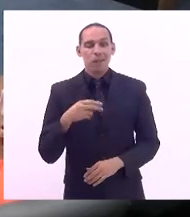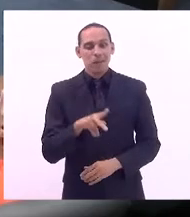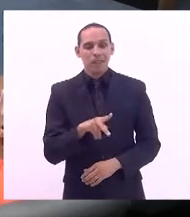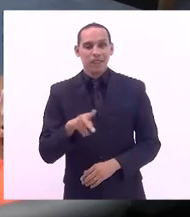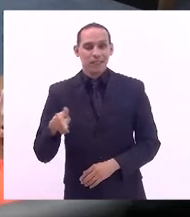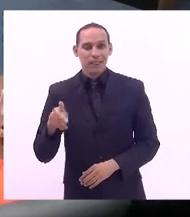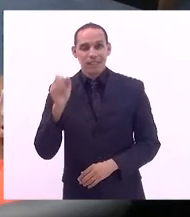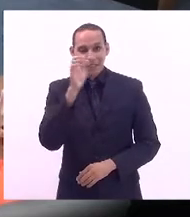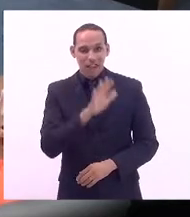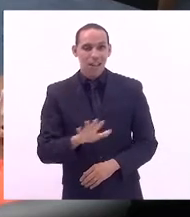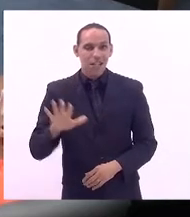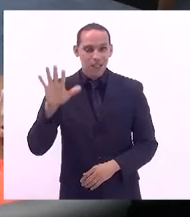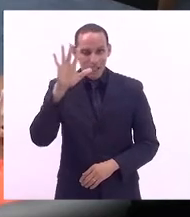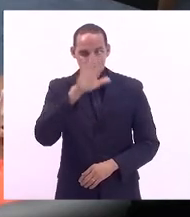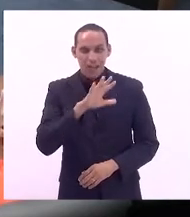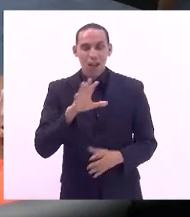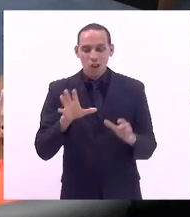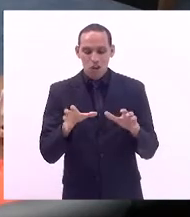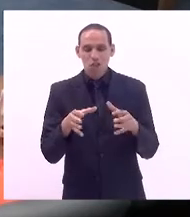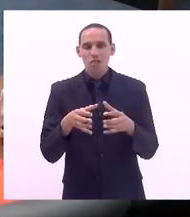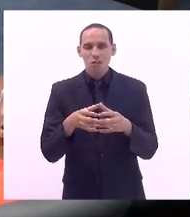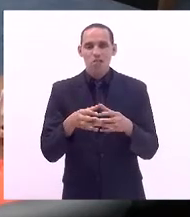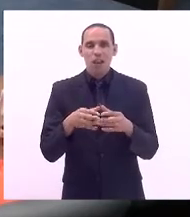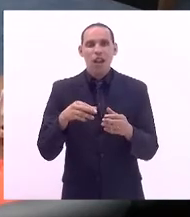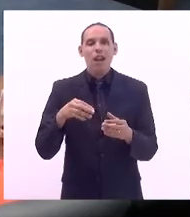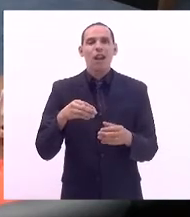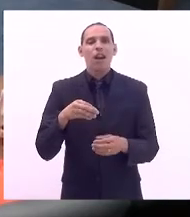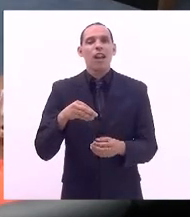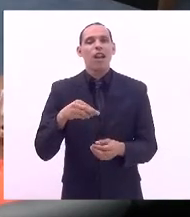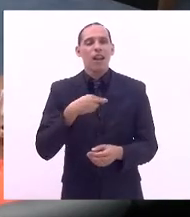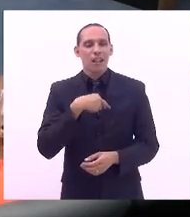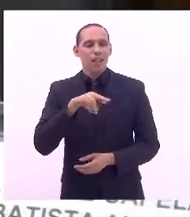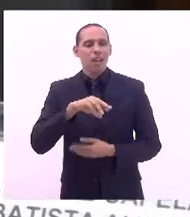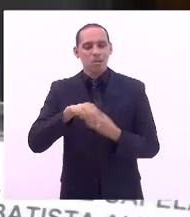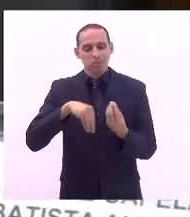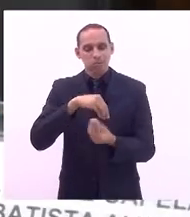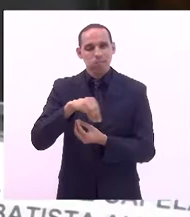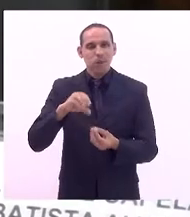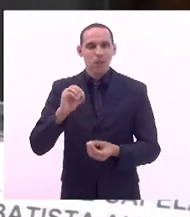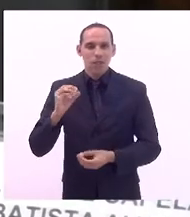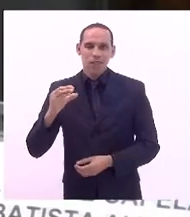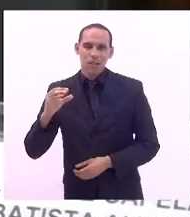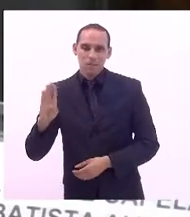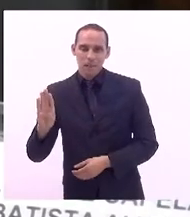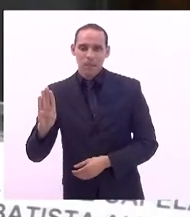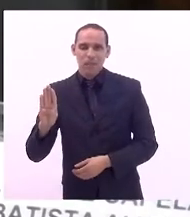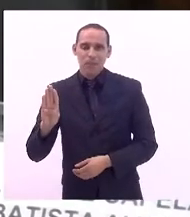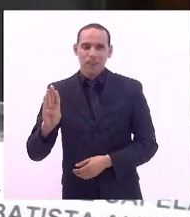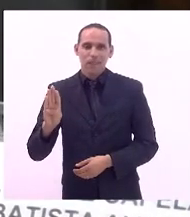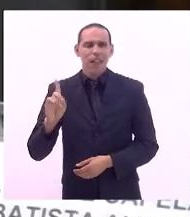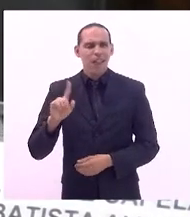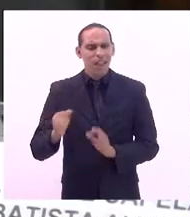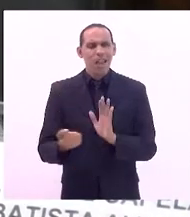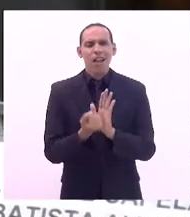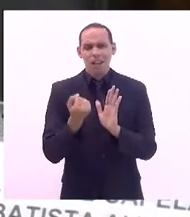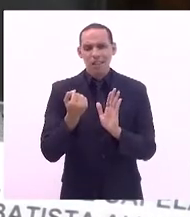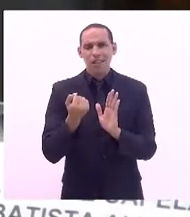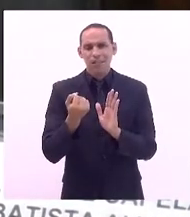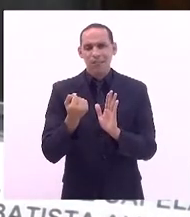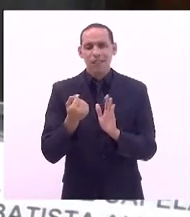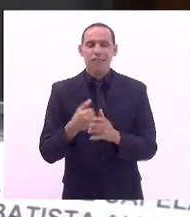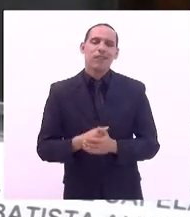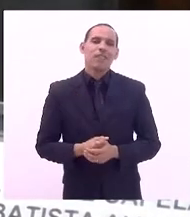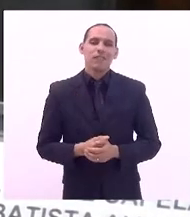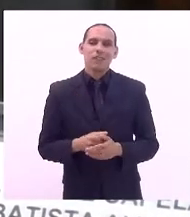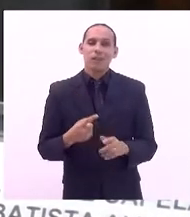presidente Nacional do Conselho Inter religioso da ordem de Cafelândia do Brasil eu acho que foi um Marco uma novidade